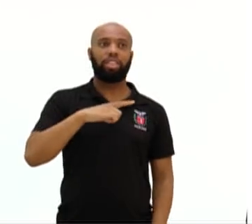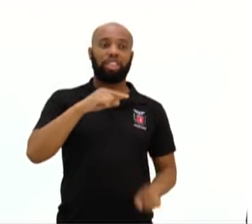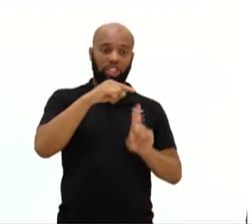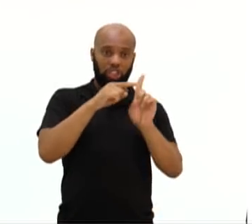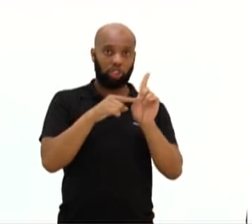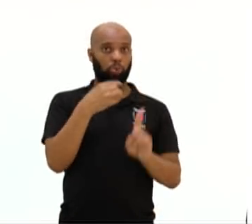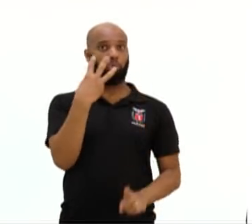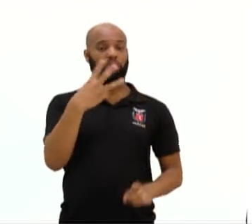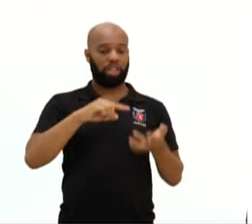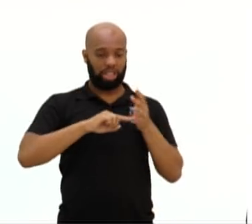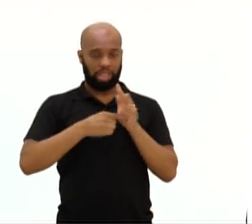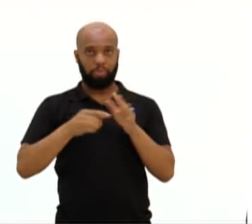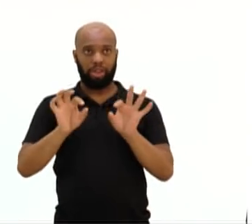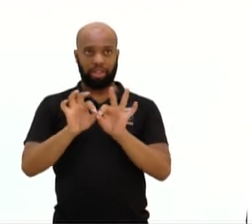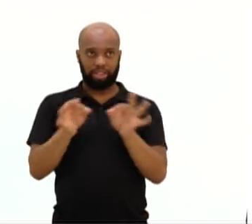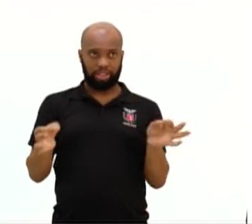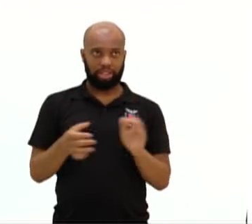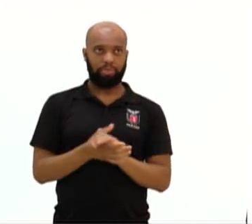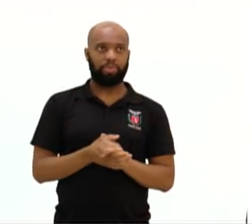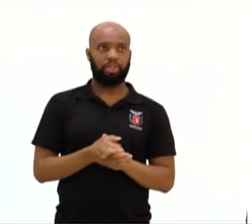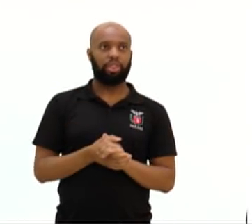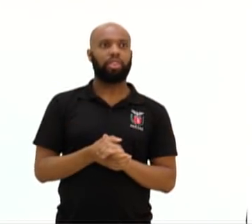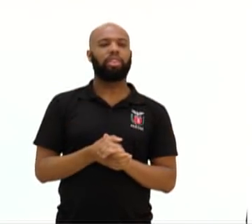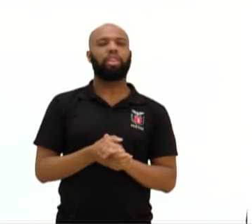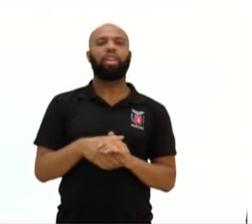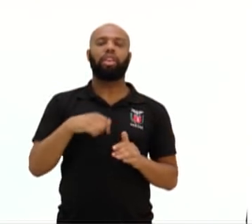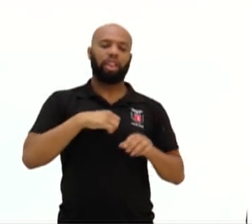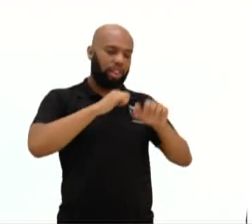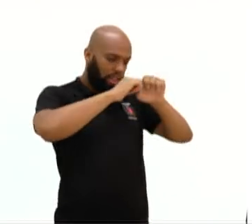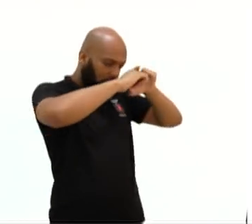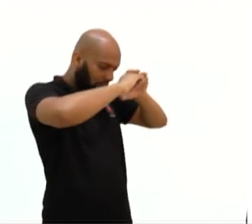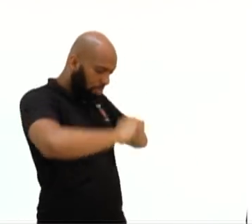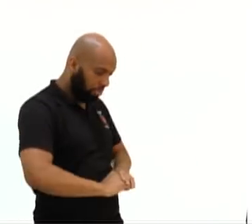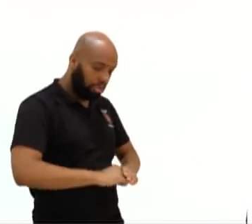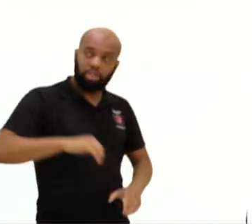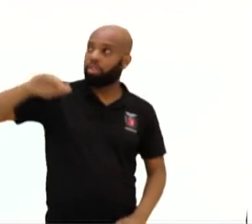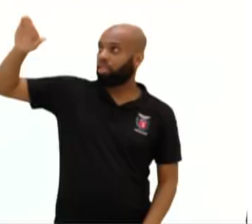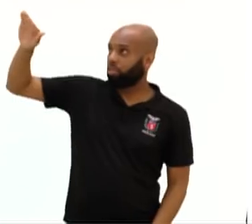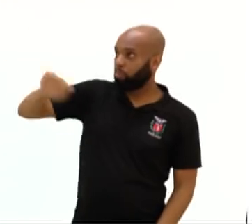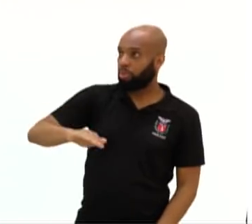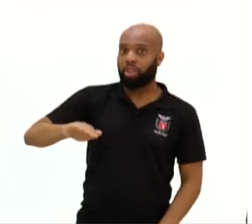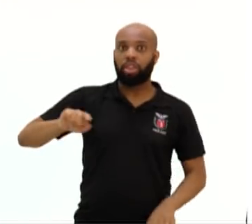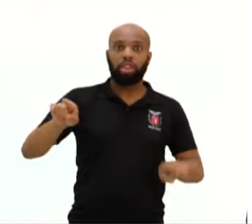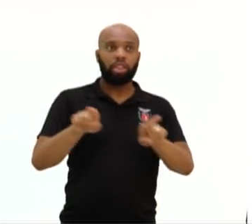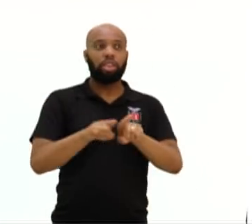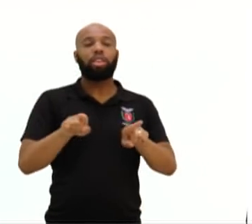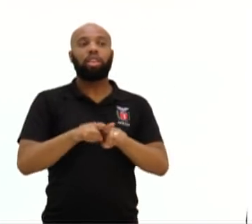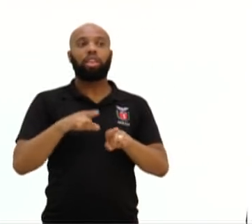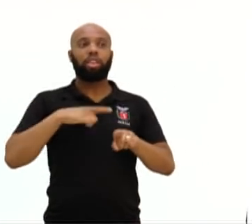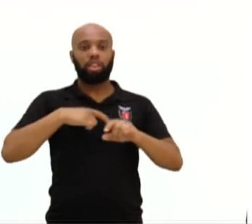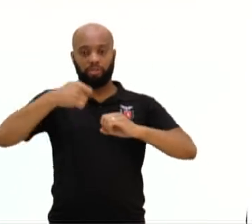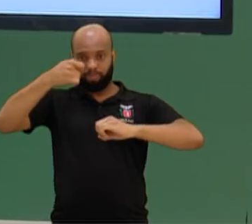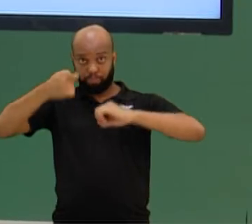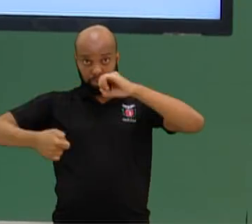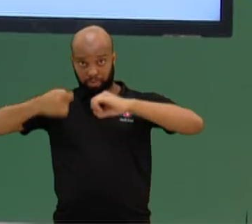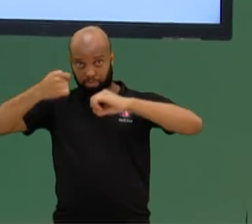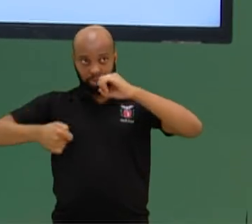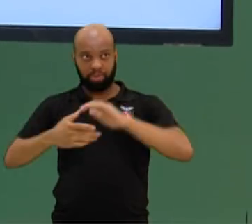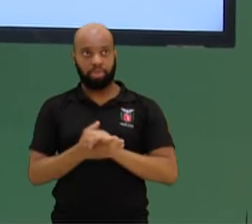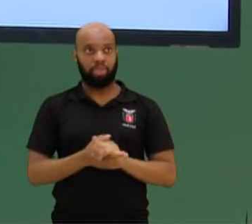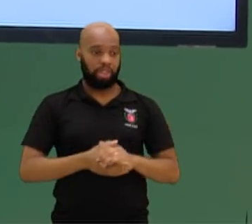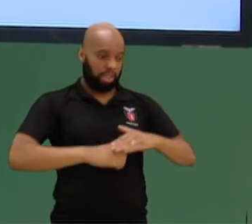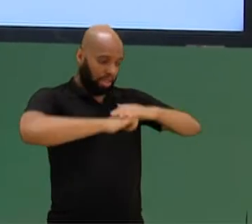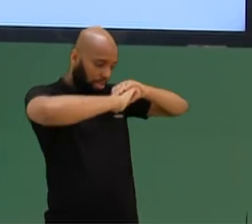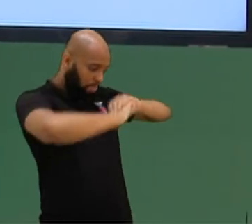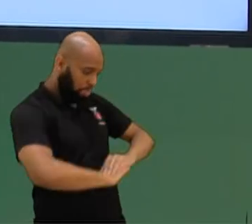tipos de máquinas simples, alavanca, plano inclinado e roldanas. As alavancas são